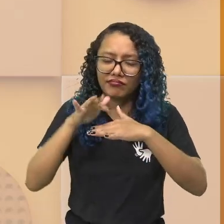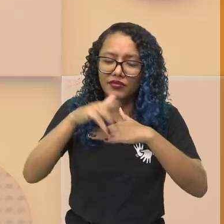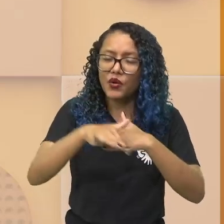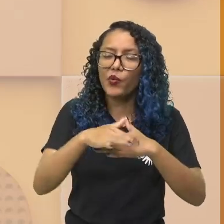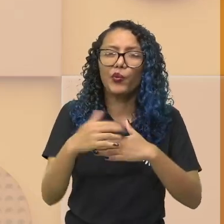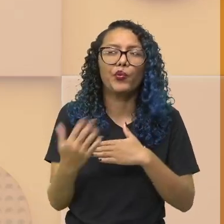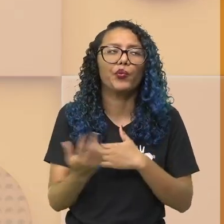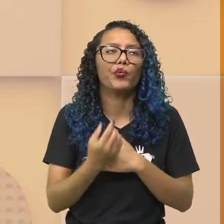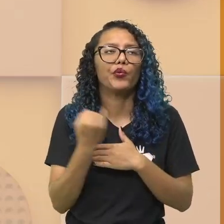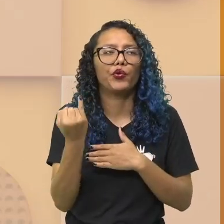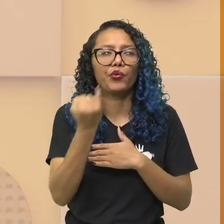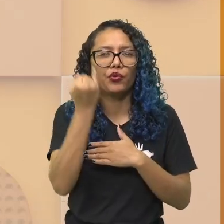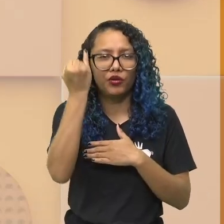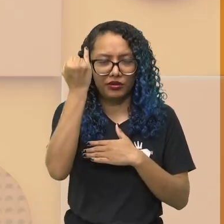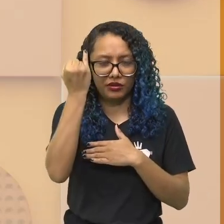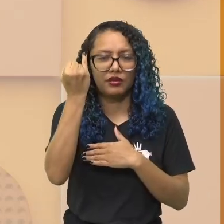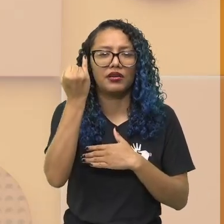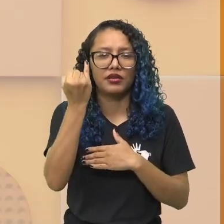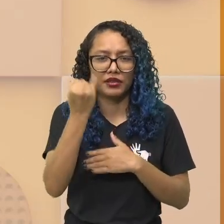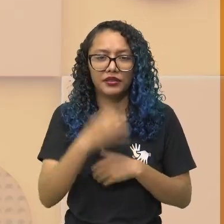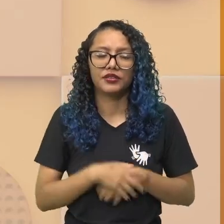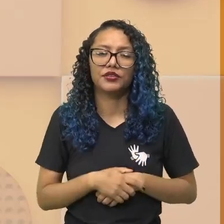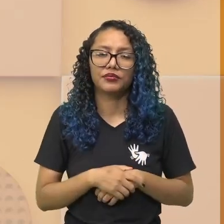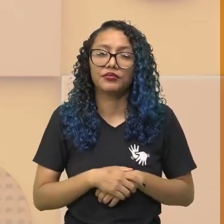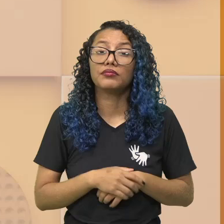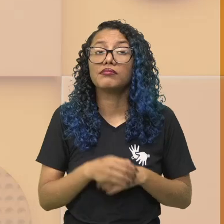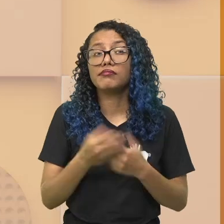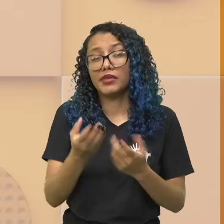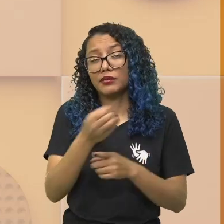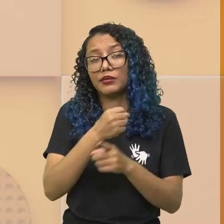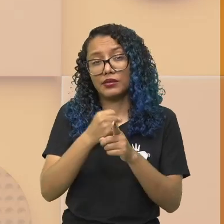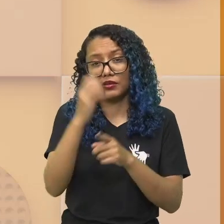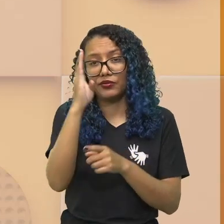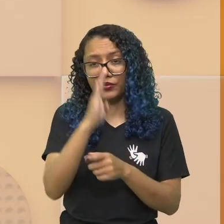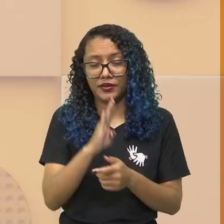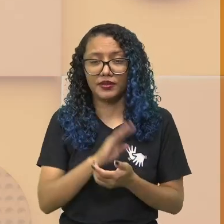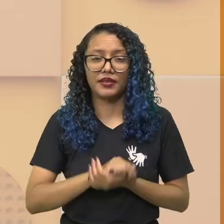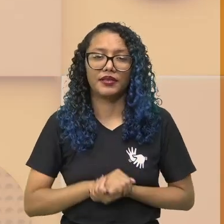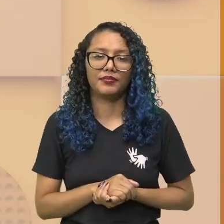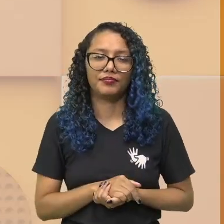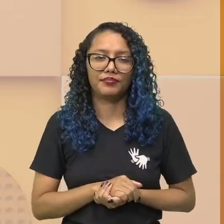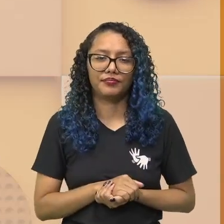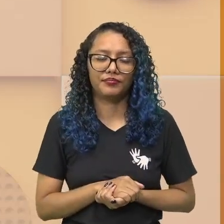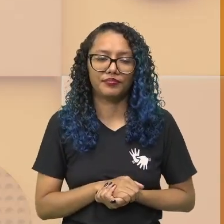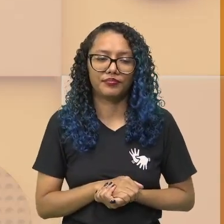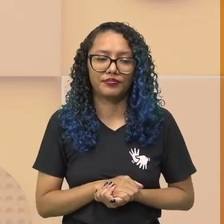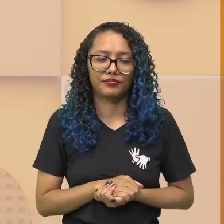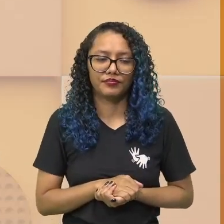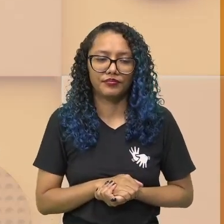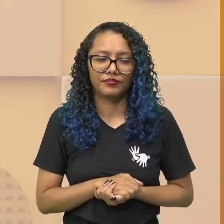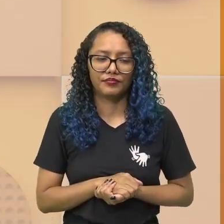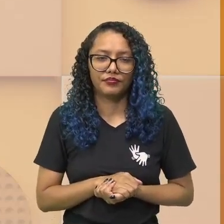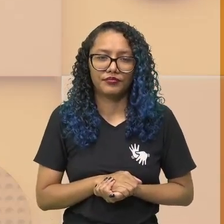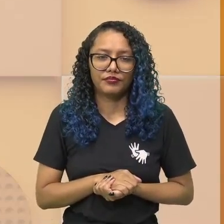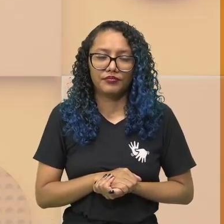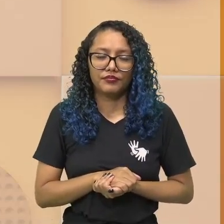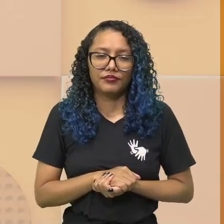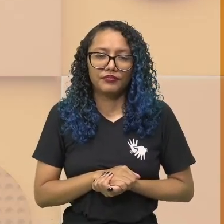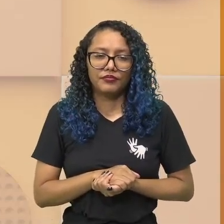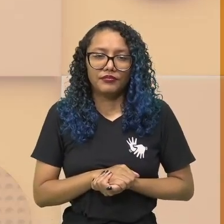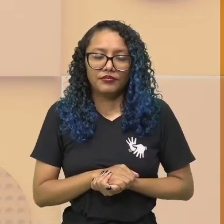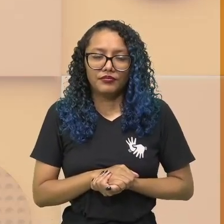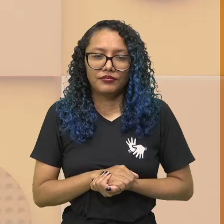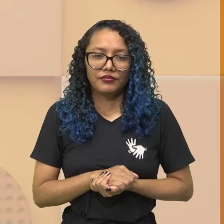o contexto, né, para a sociedade brasileira. E a energia elétrica a partir, né,